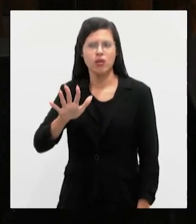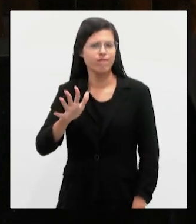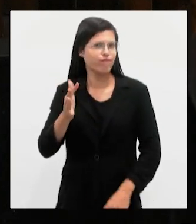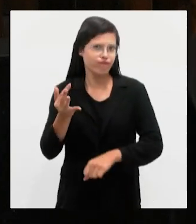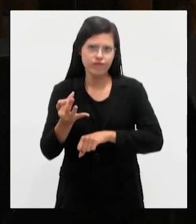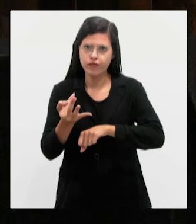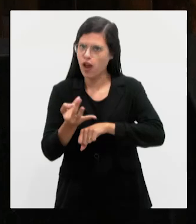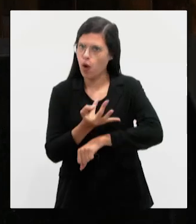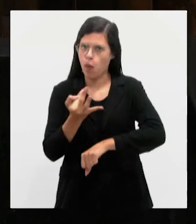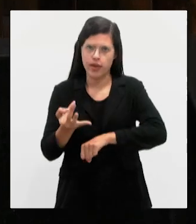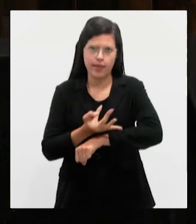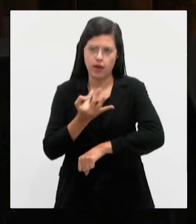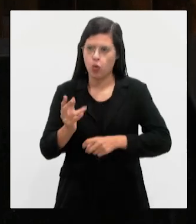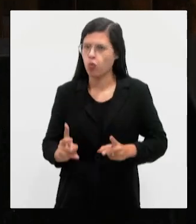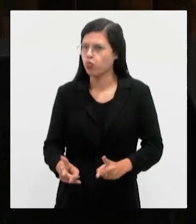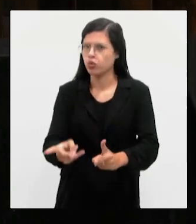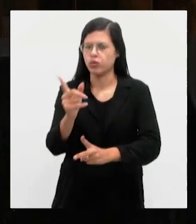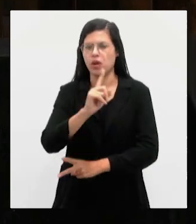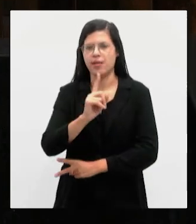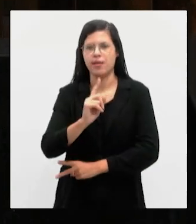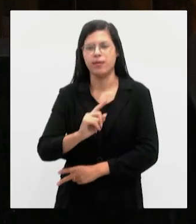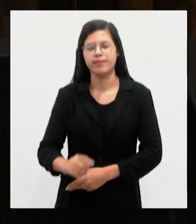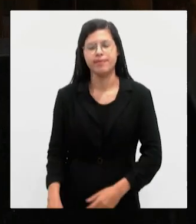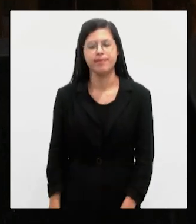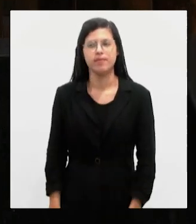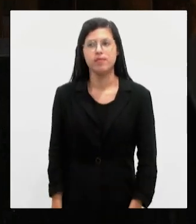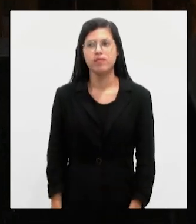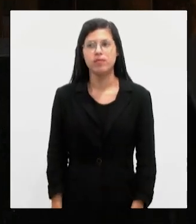não. Não vai aguentar.